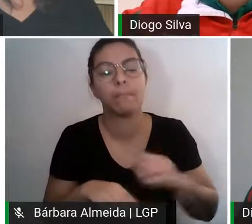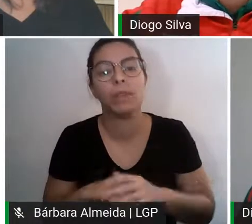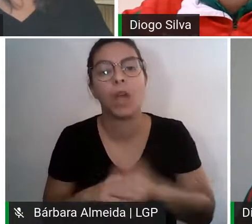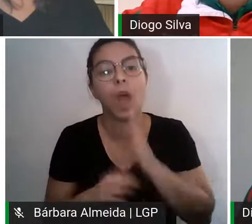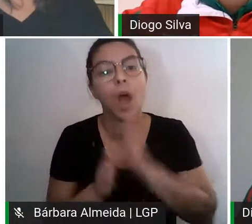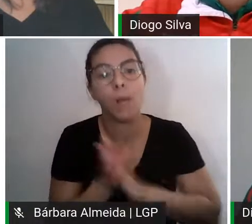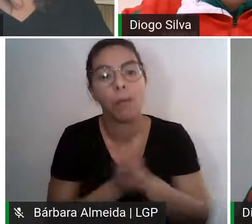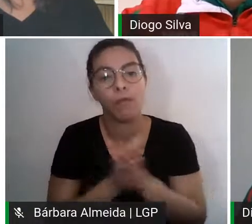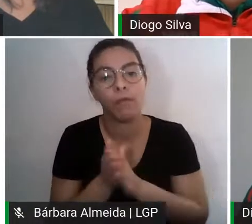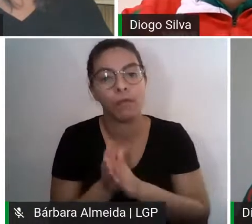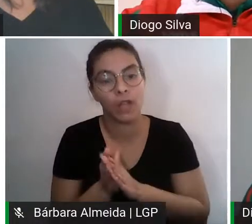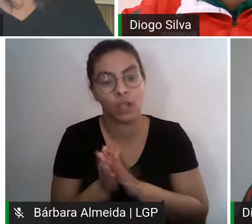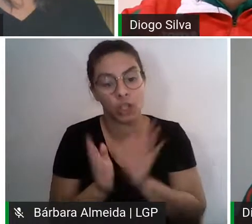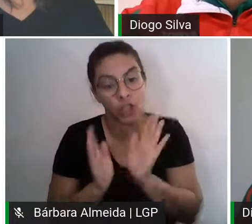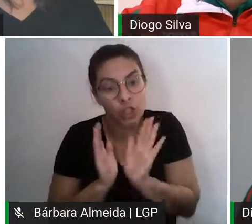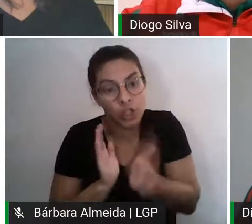marcações